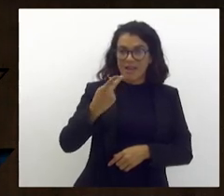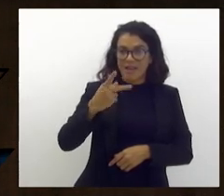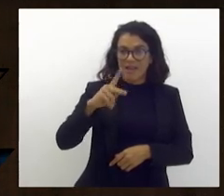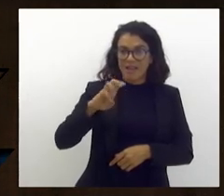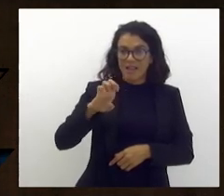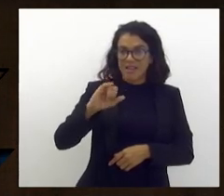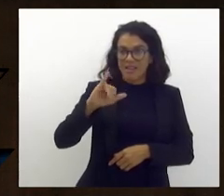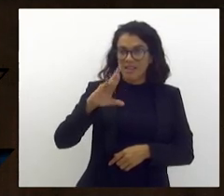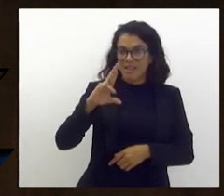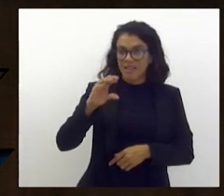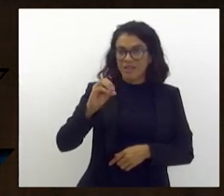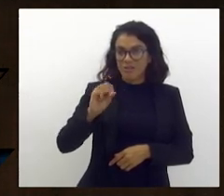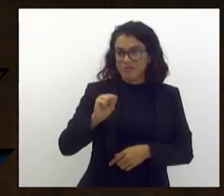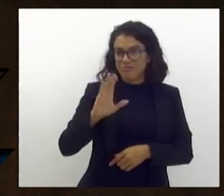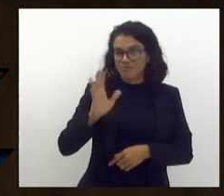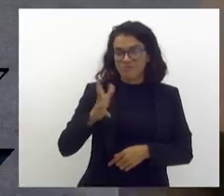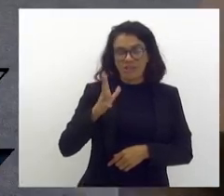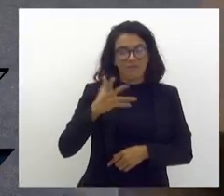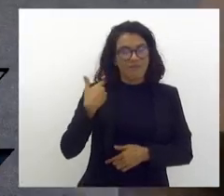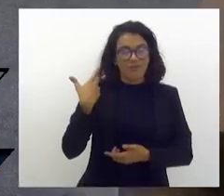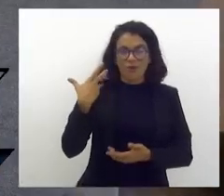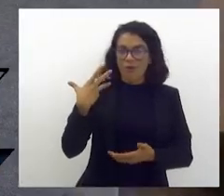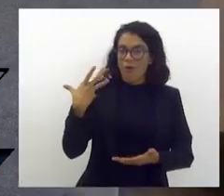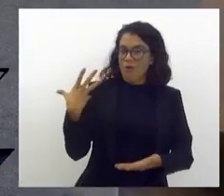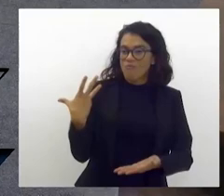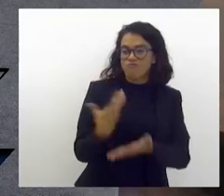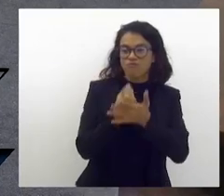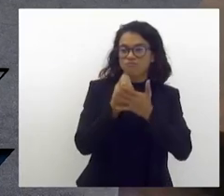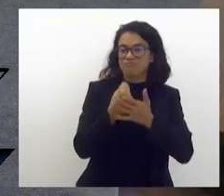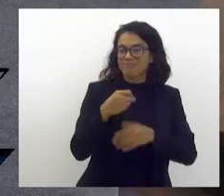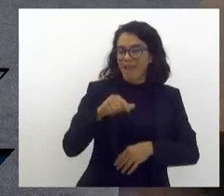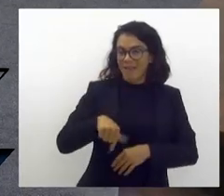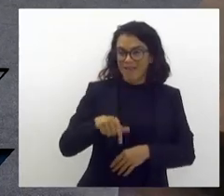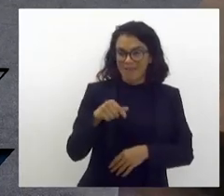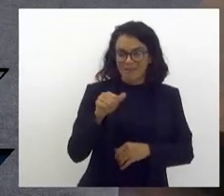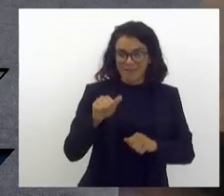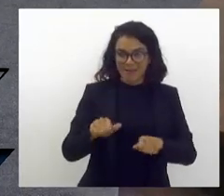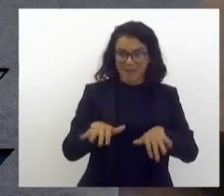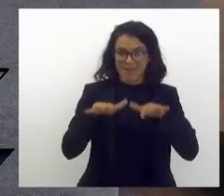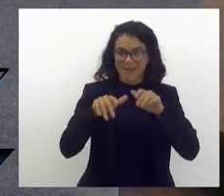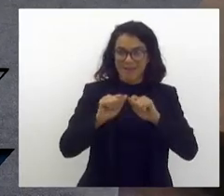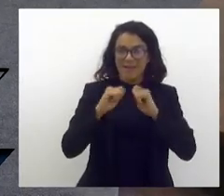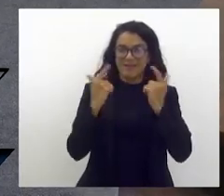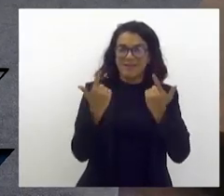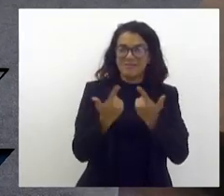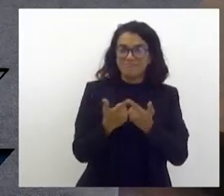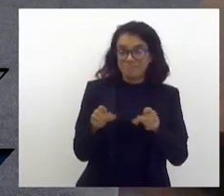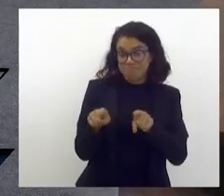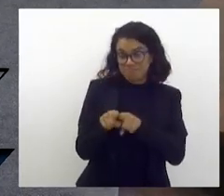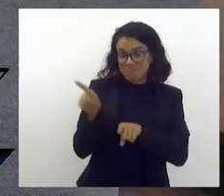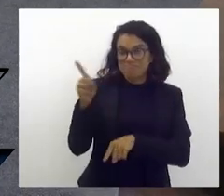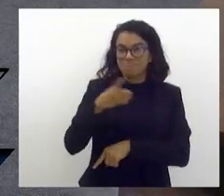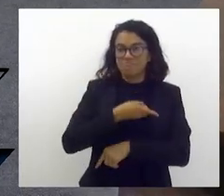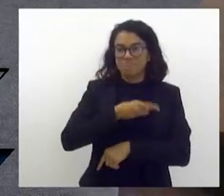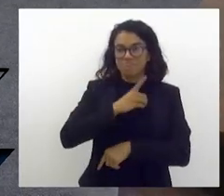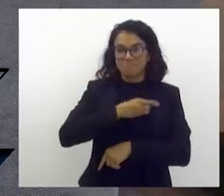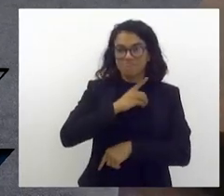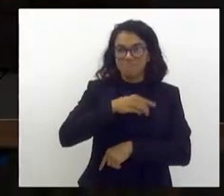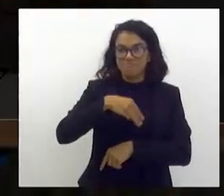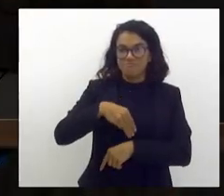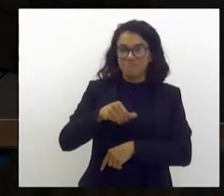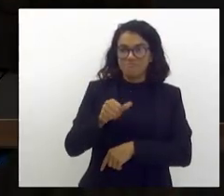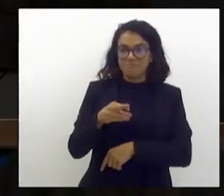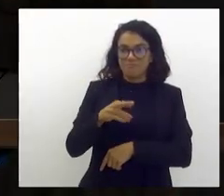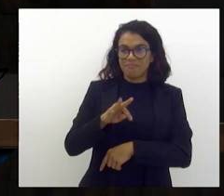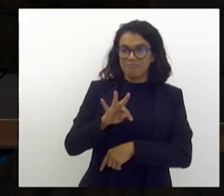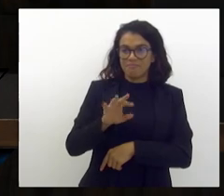para sempre aqui, gravada aqui na Assembleia. Várias pessoas, inclusive a deputada Marta Rocha, a